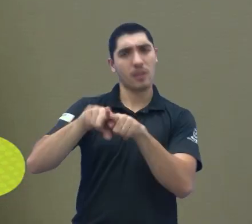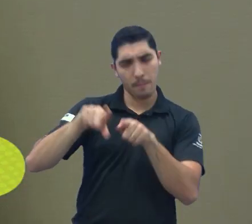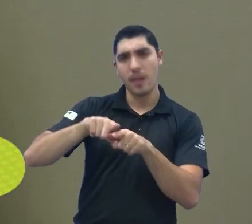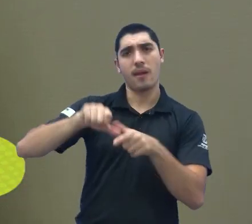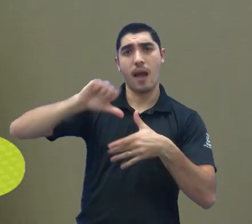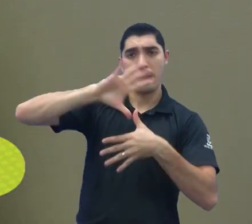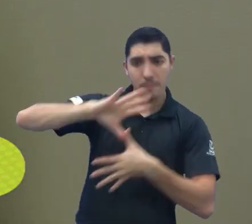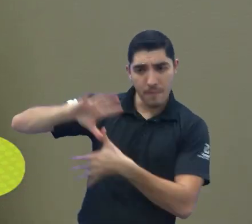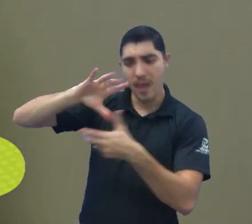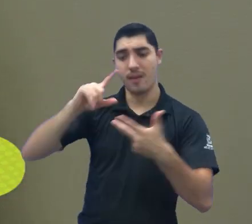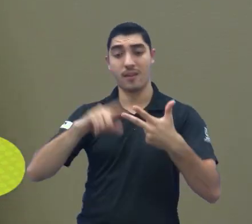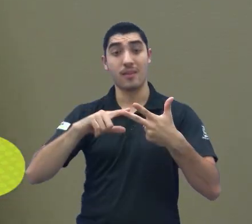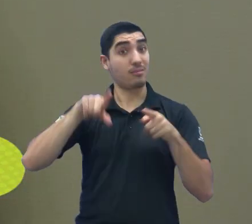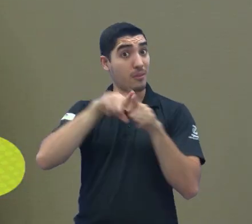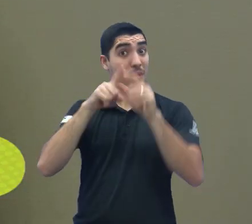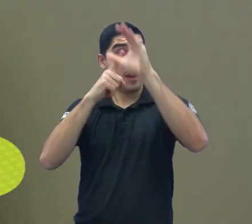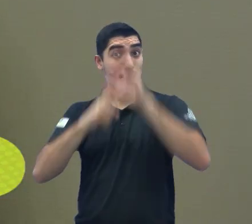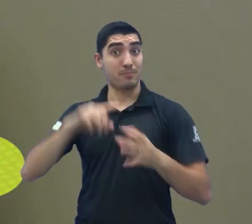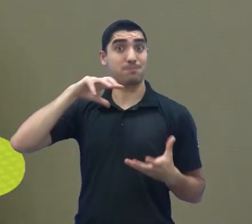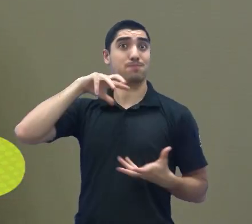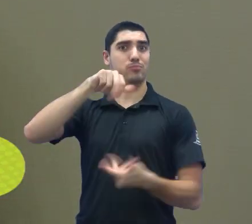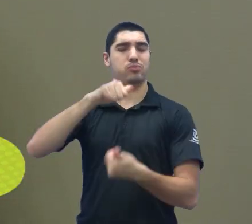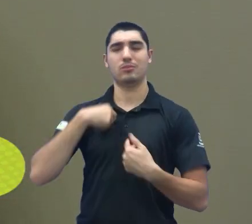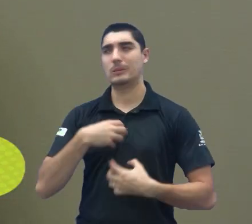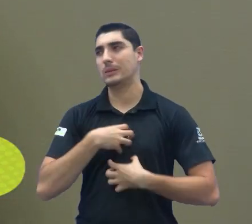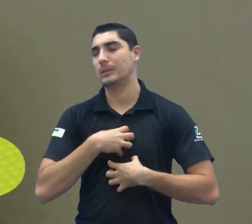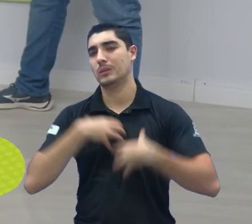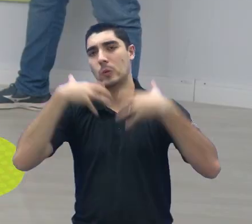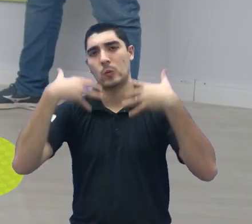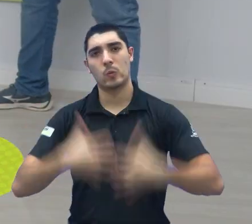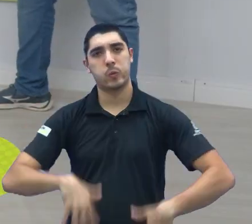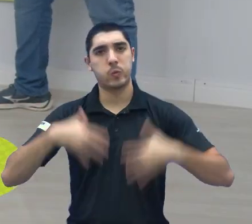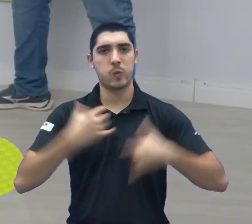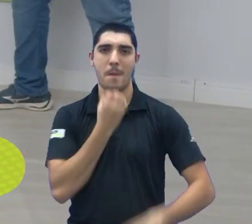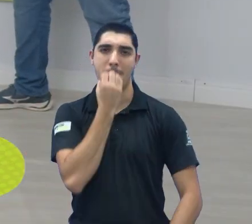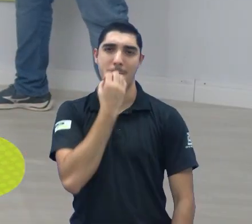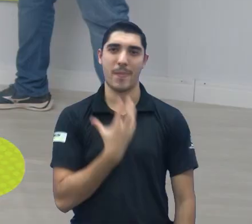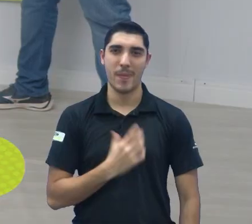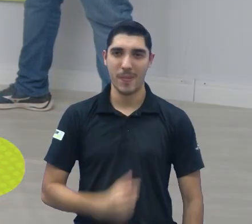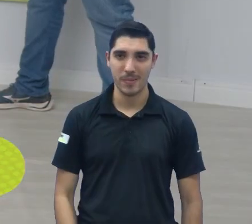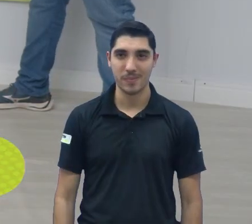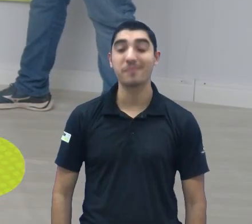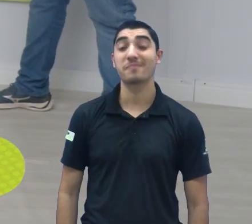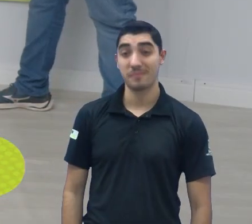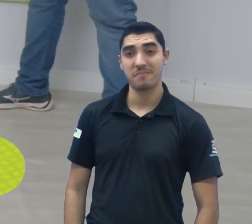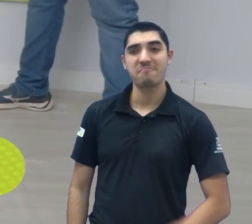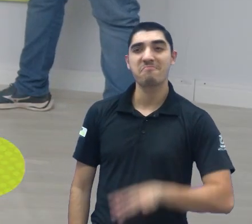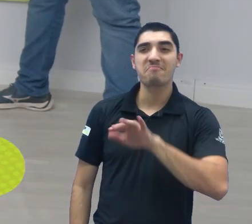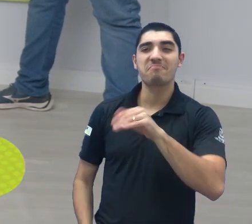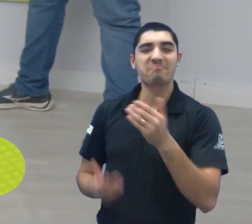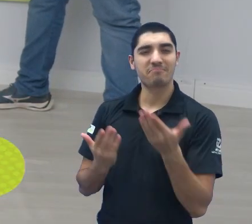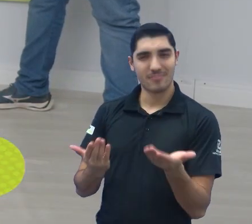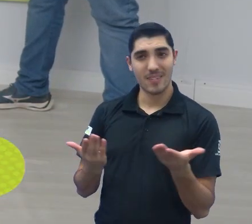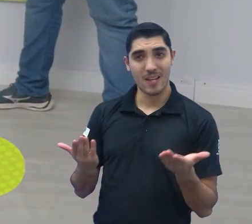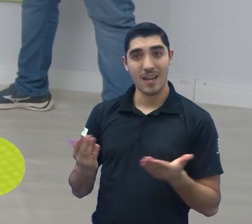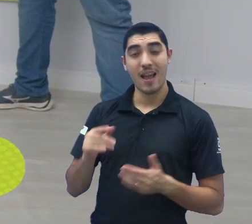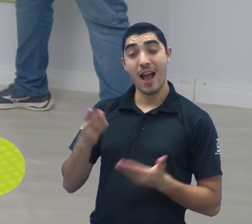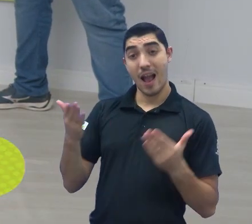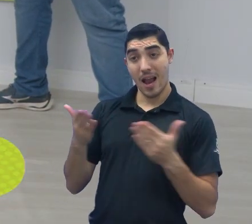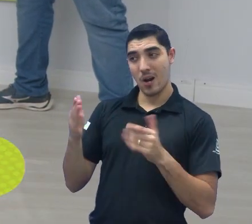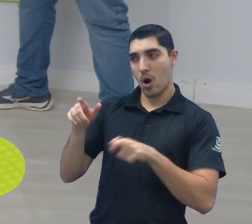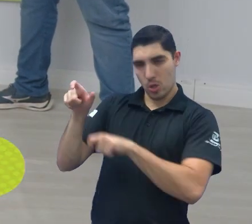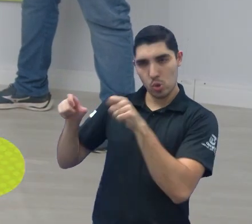mim, assim, foi muito bom mesmo. Ana, para a gente fechar até esse primeiro bloco, até para o torcedor te